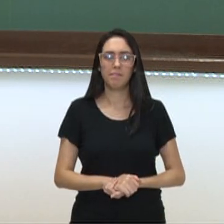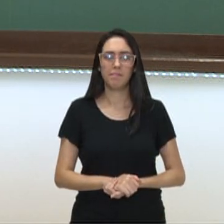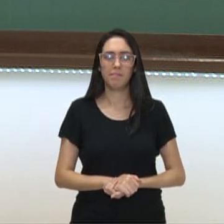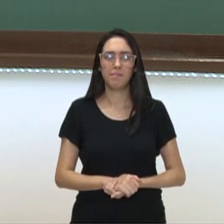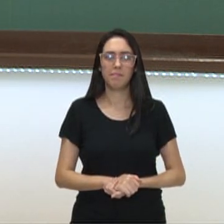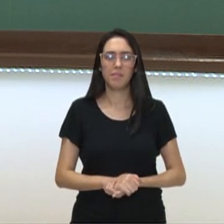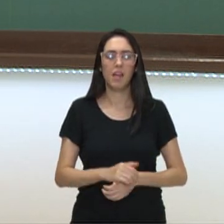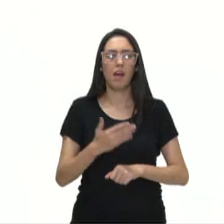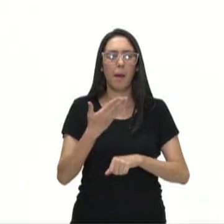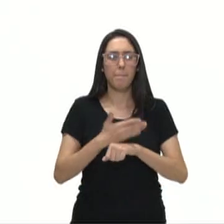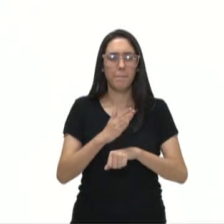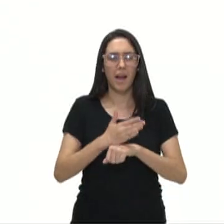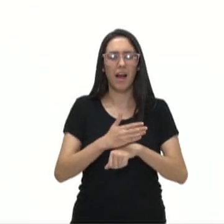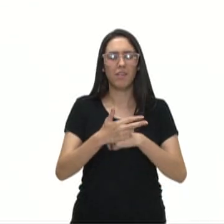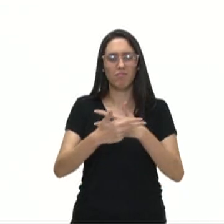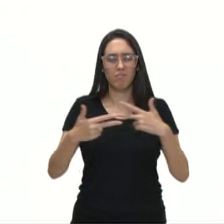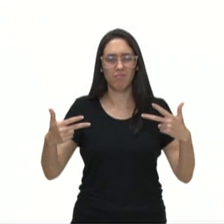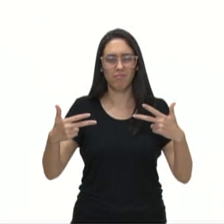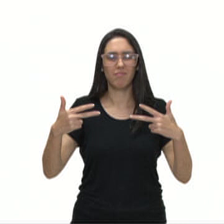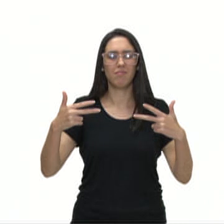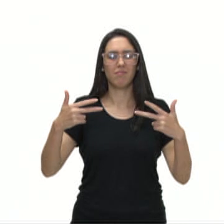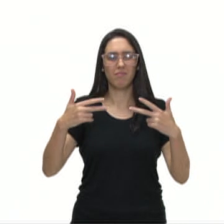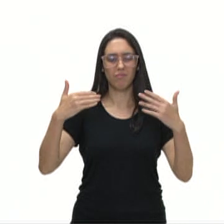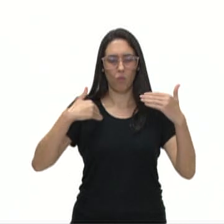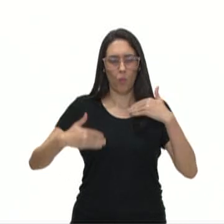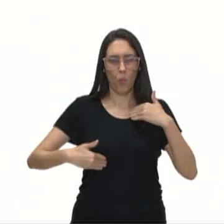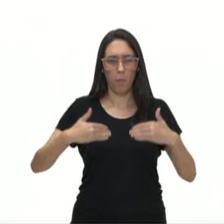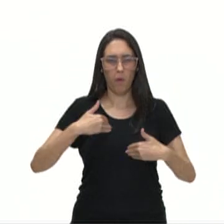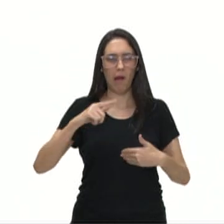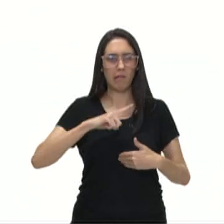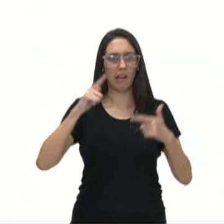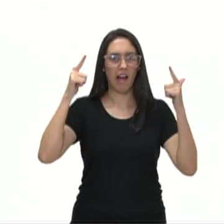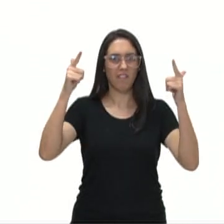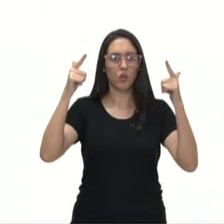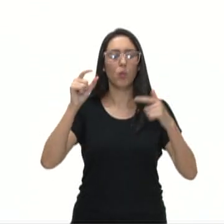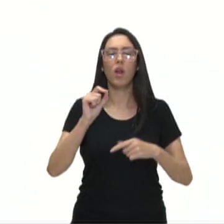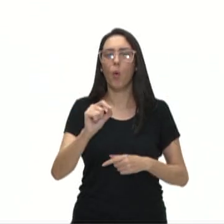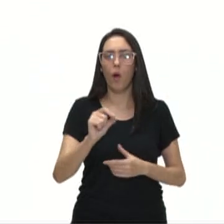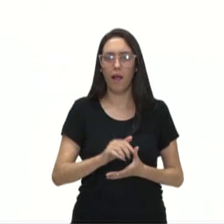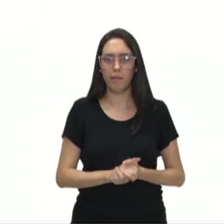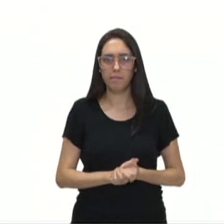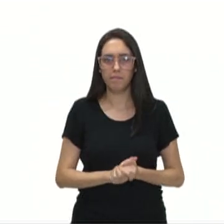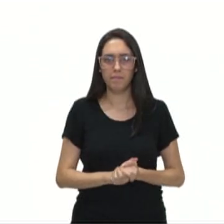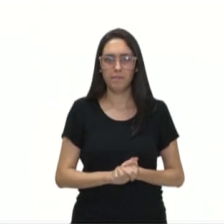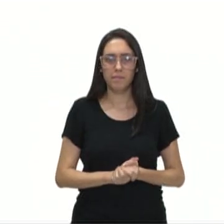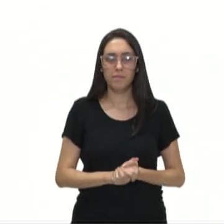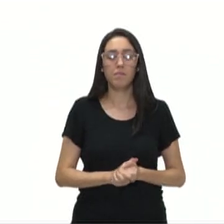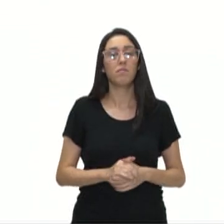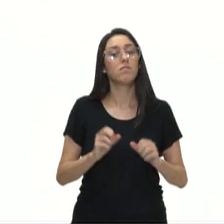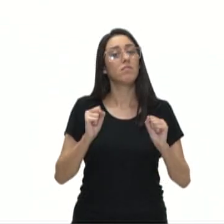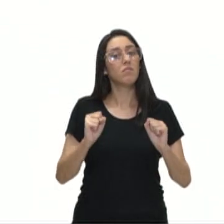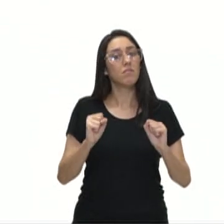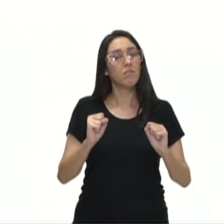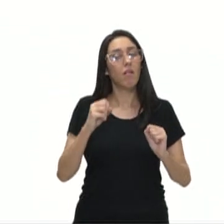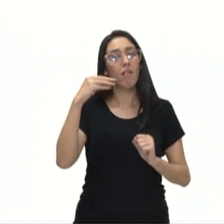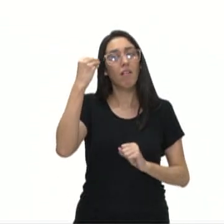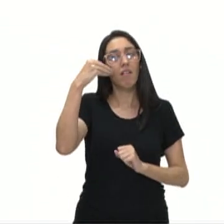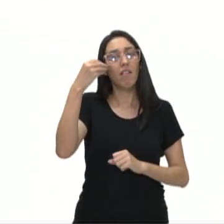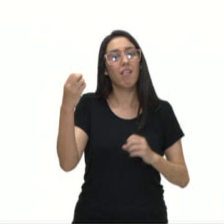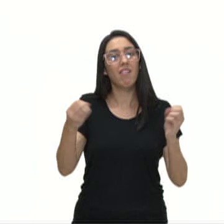Através da prática de atividades corporais que contém aventura, podemos sempre estar desbravando novas